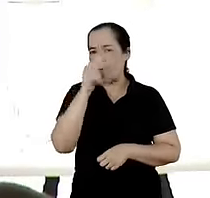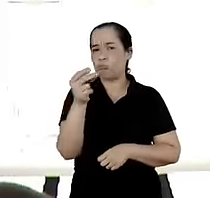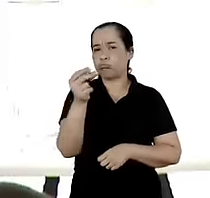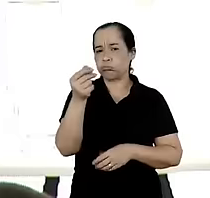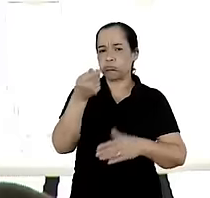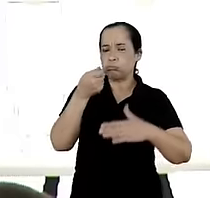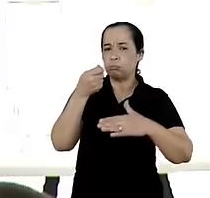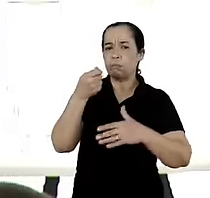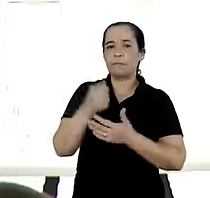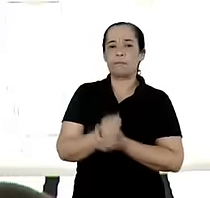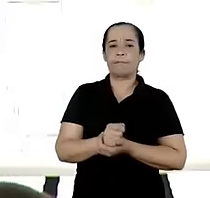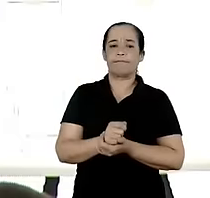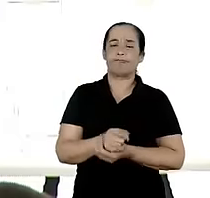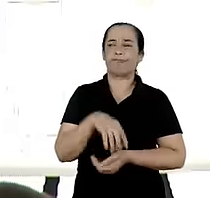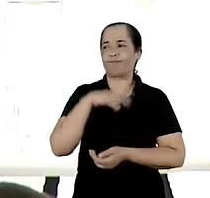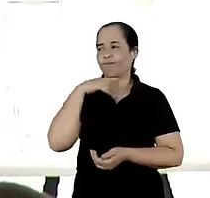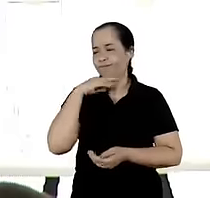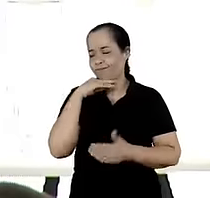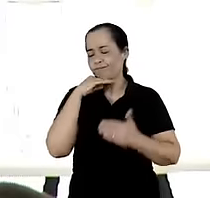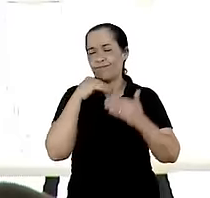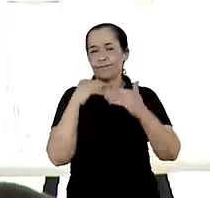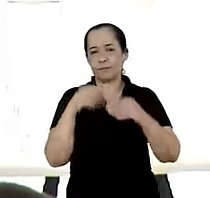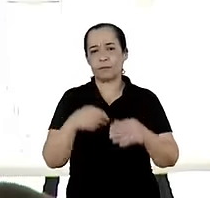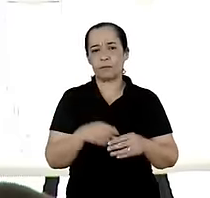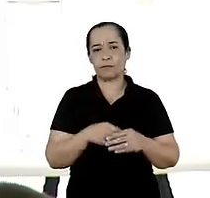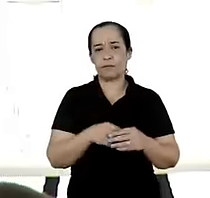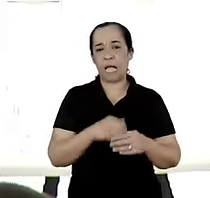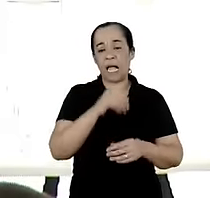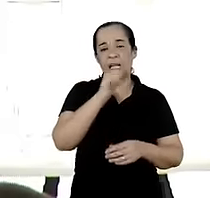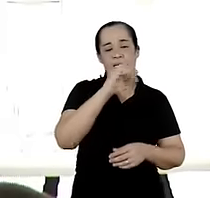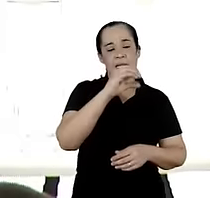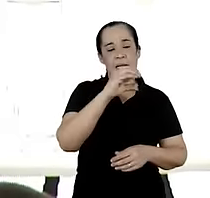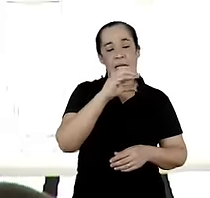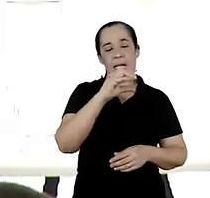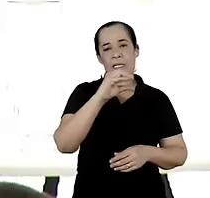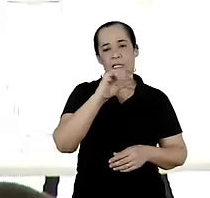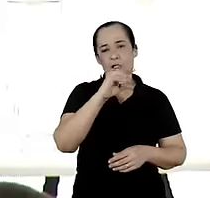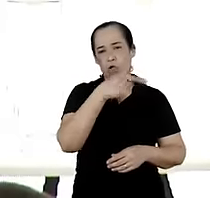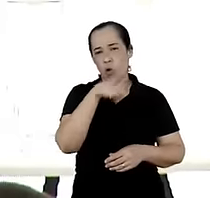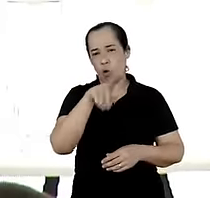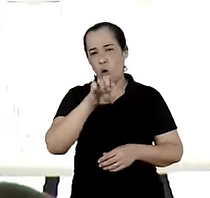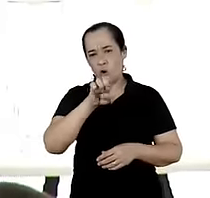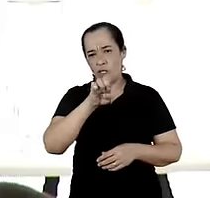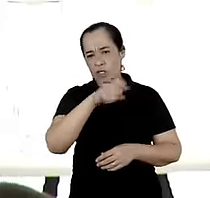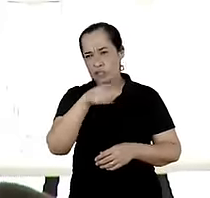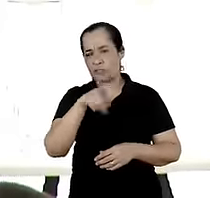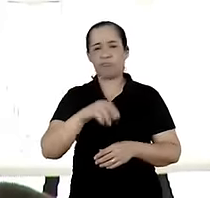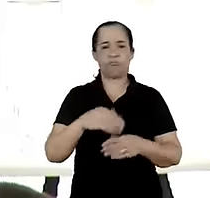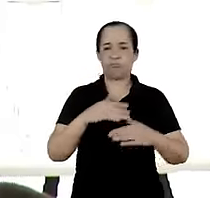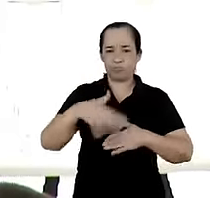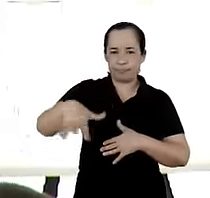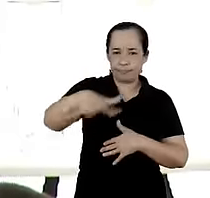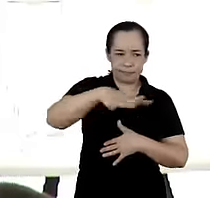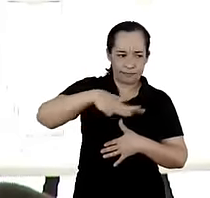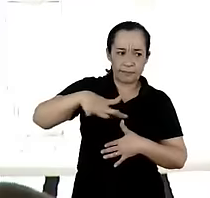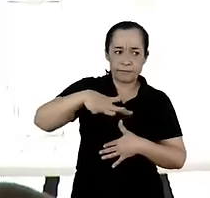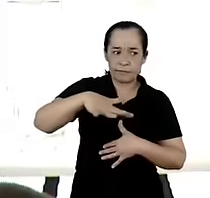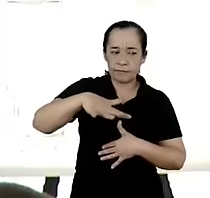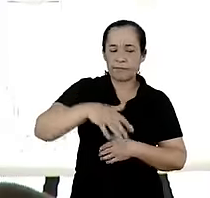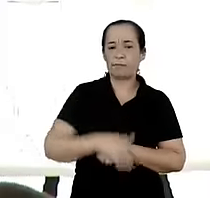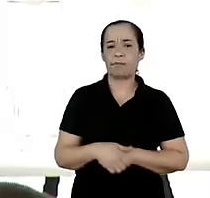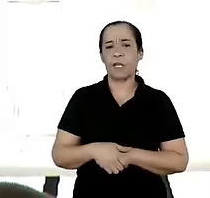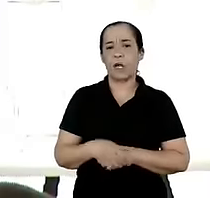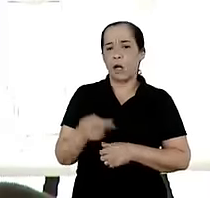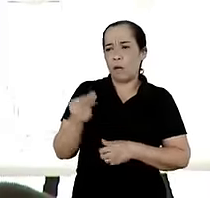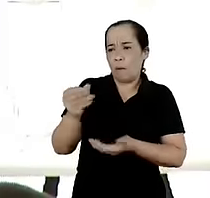dos das ações de uma maneira geral mas dos Fundos né tá de bem marcante como o Ricardo falou resgates muito grandes da indústria